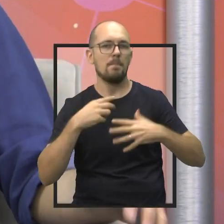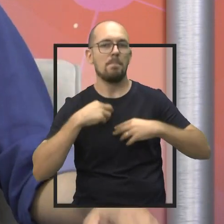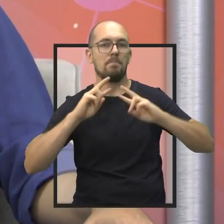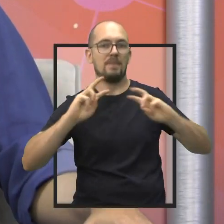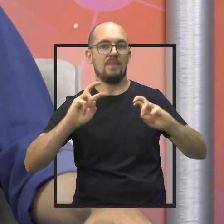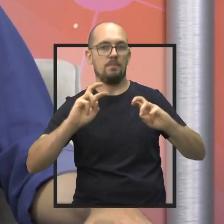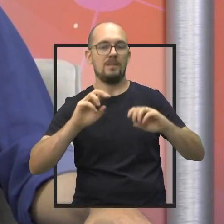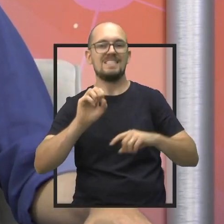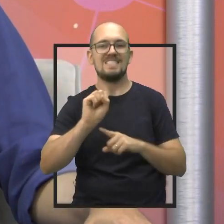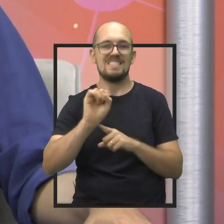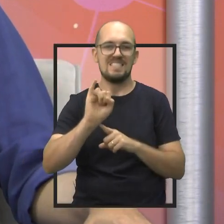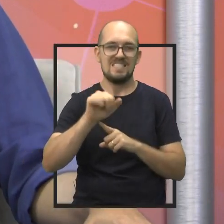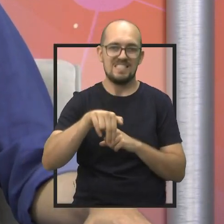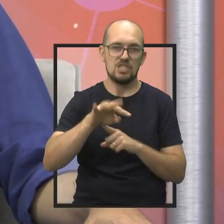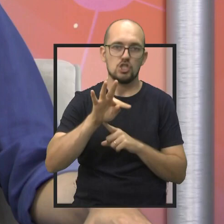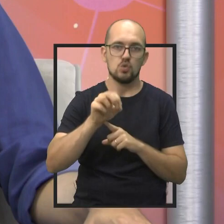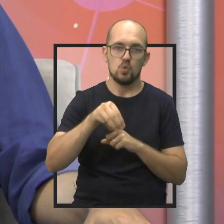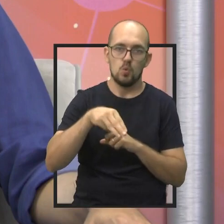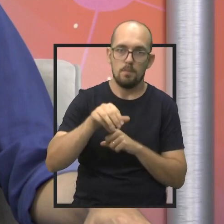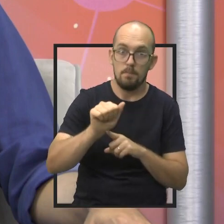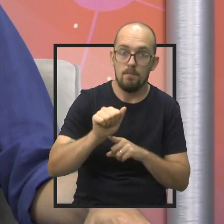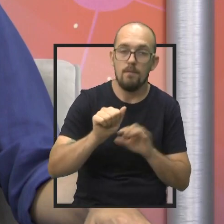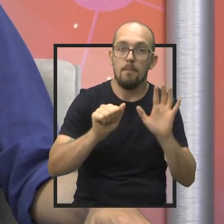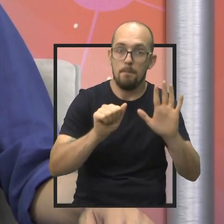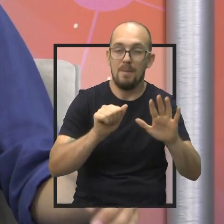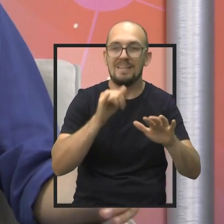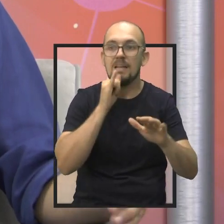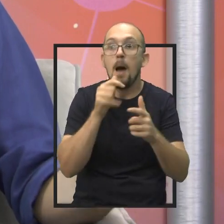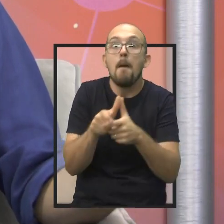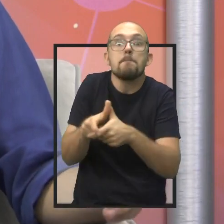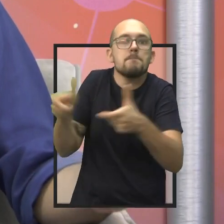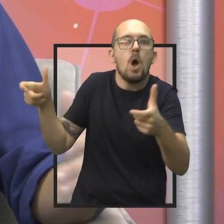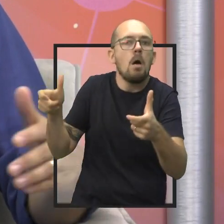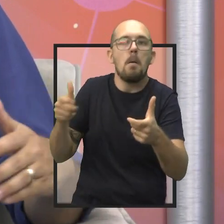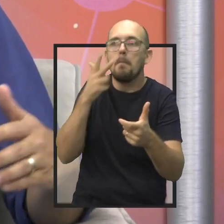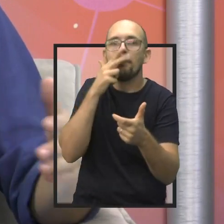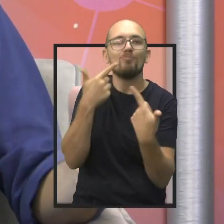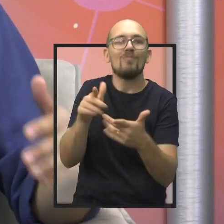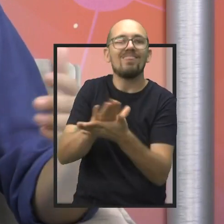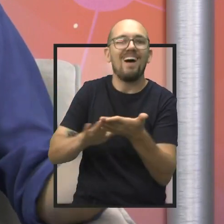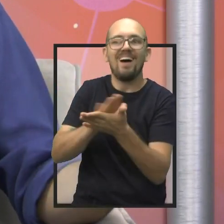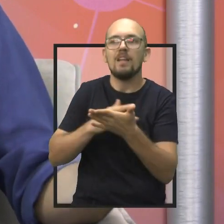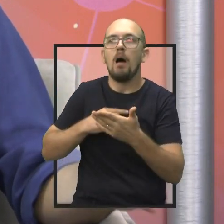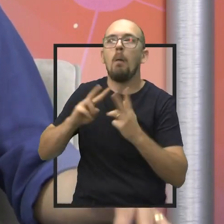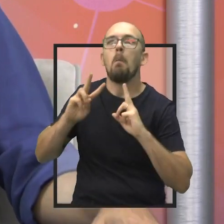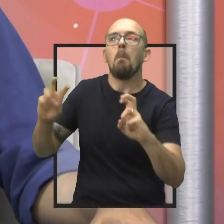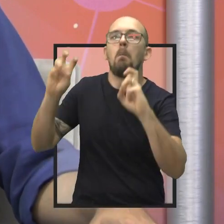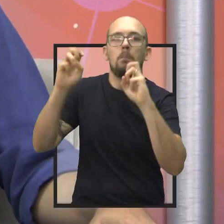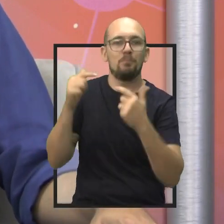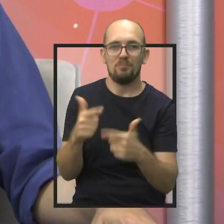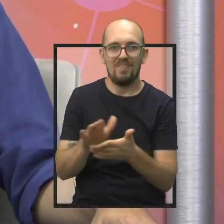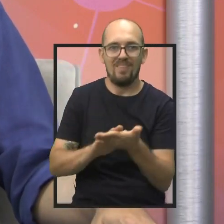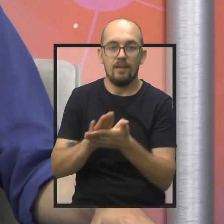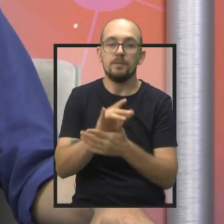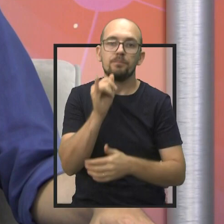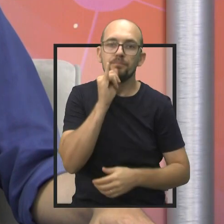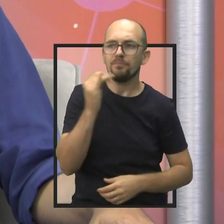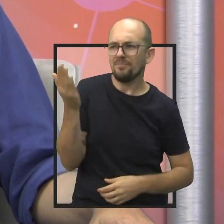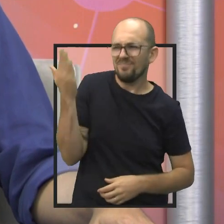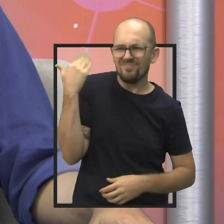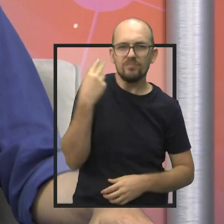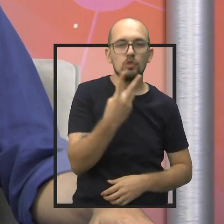mortalidade muito mais baixa, né? Quando a gente teve a pandemia de influenza em